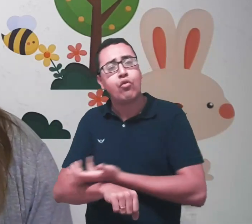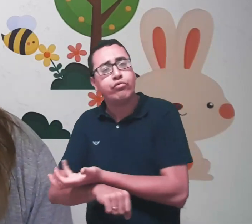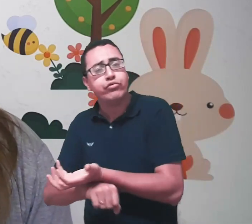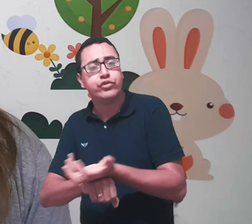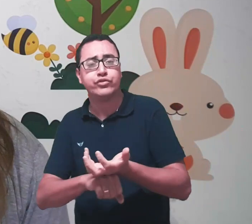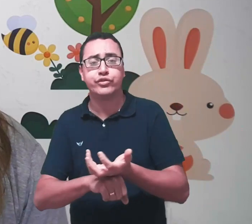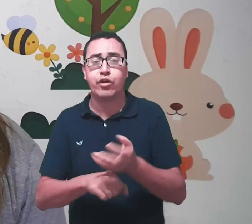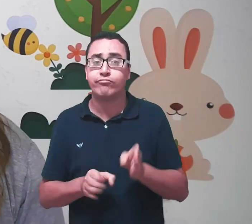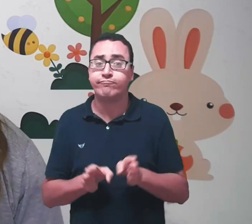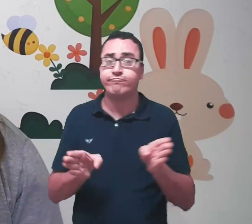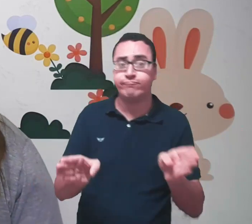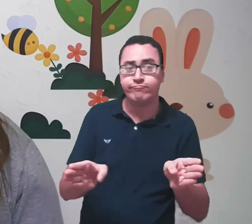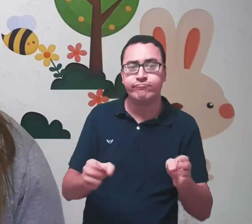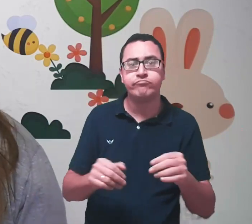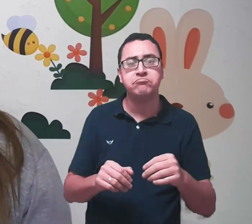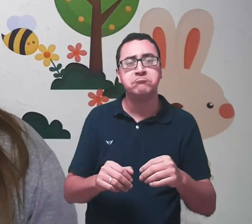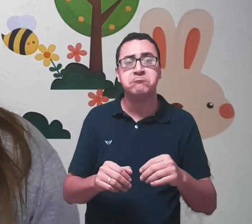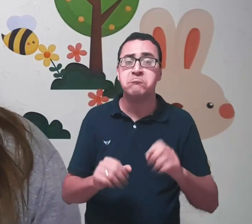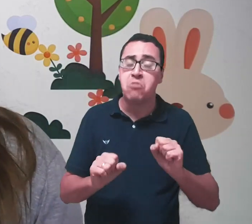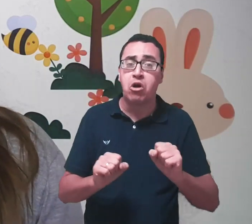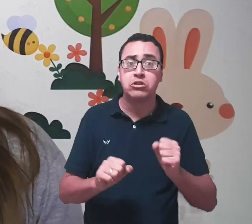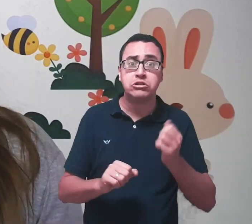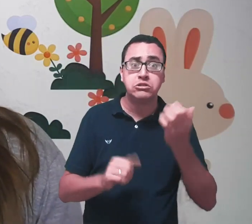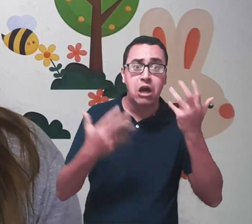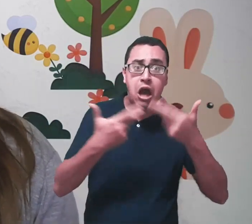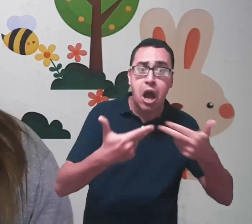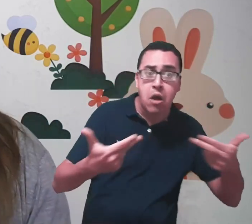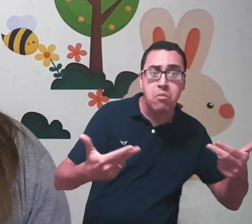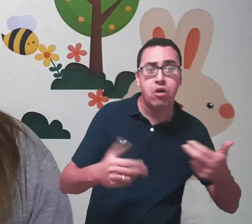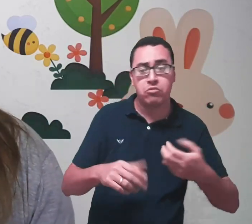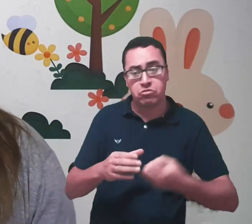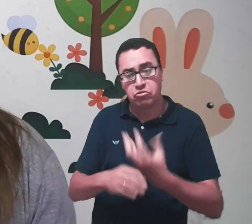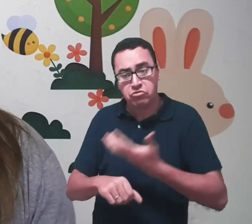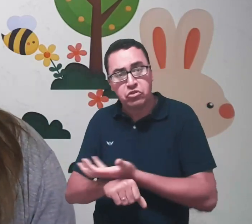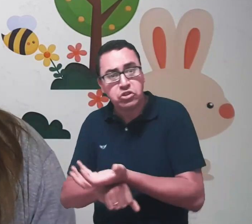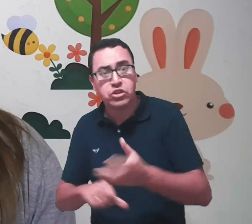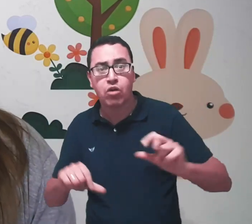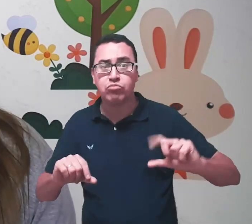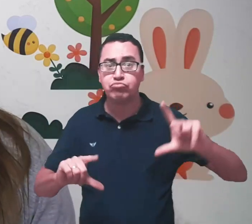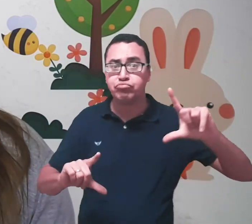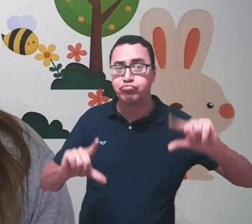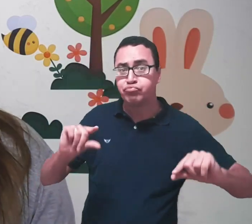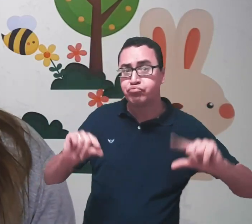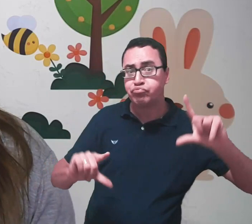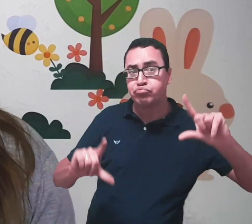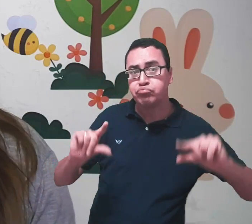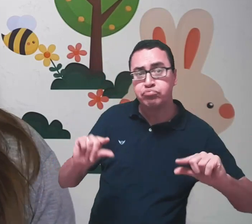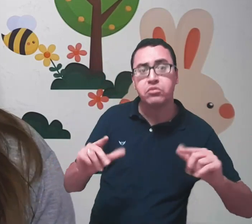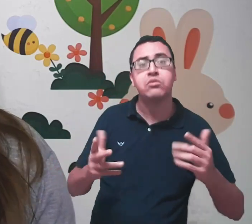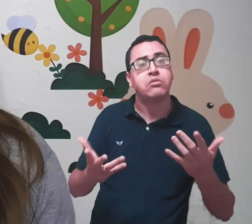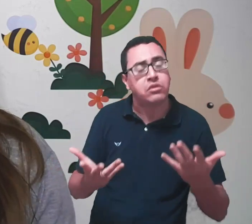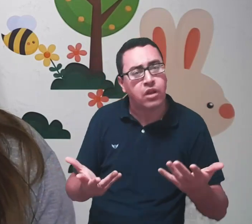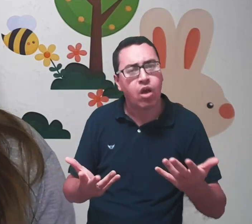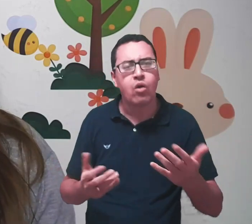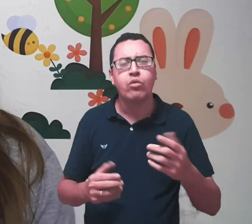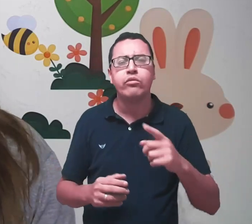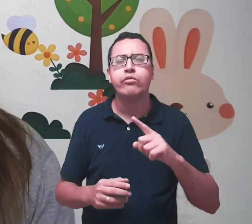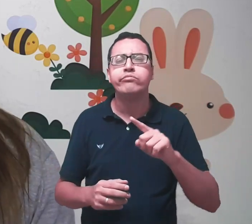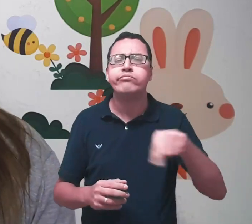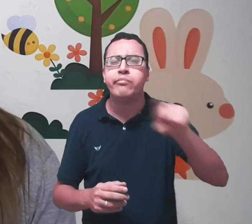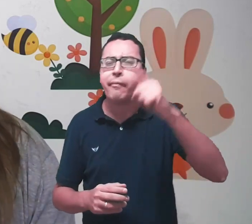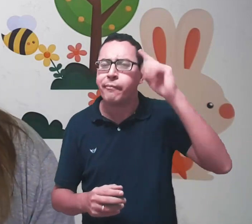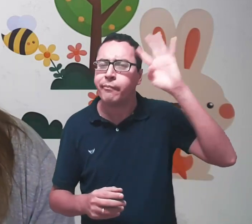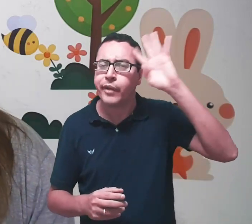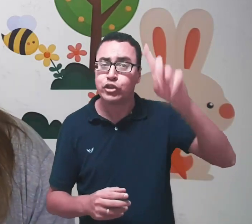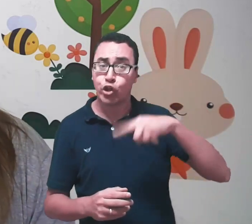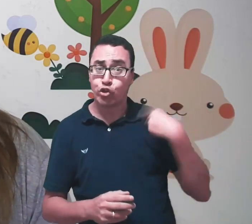origem animal e vegetal em maior ou menor quantidade, tente descobrir se isso faz com que nós sejamos